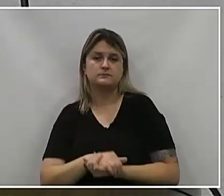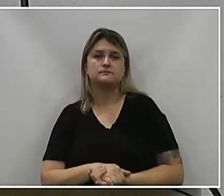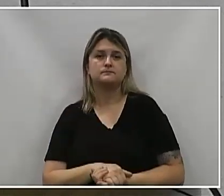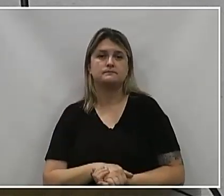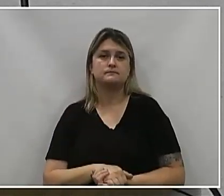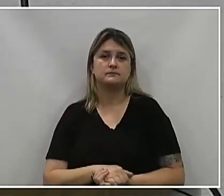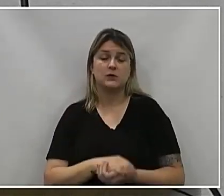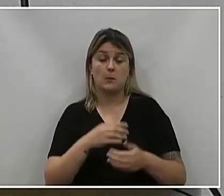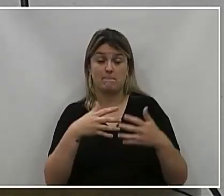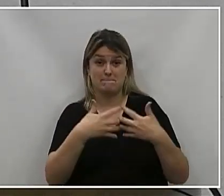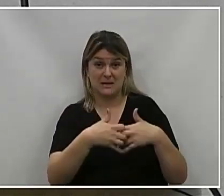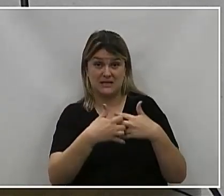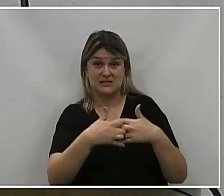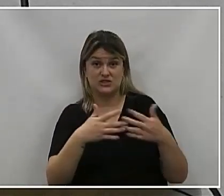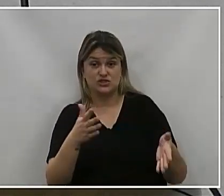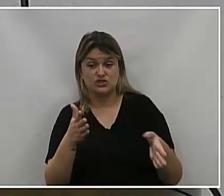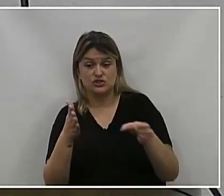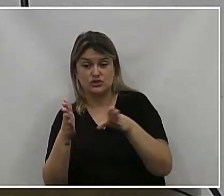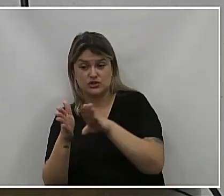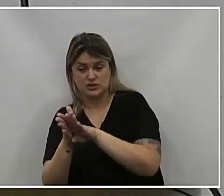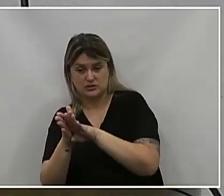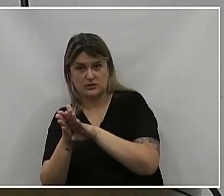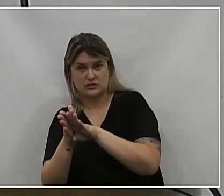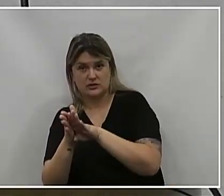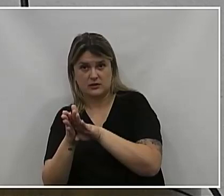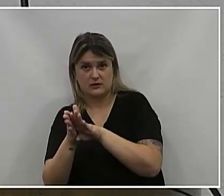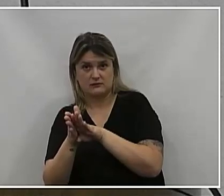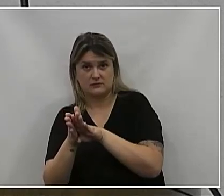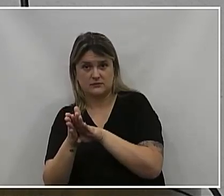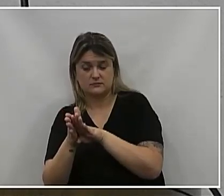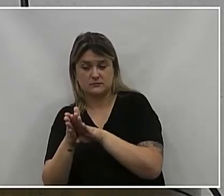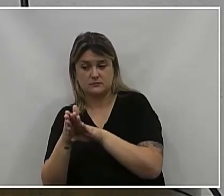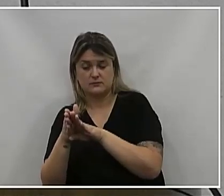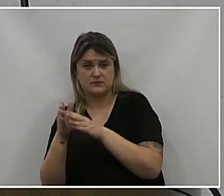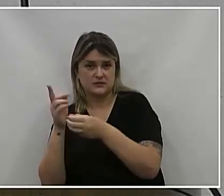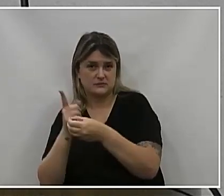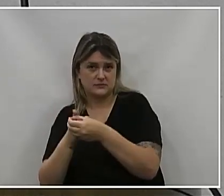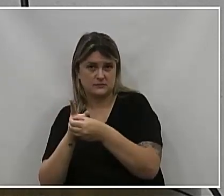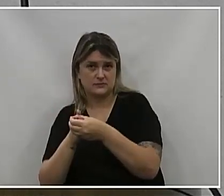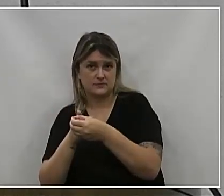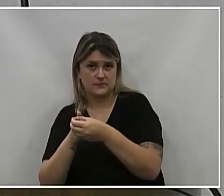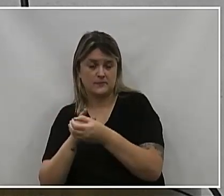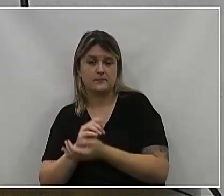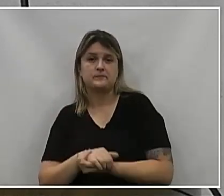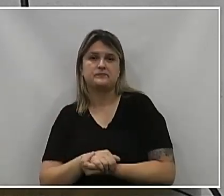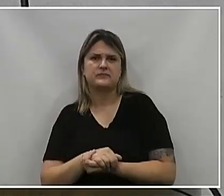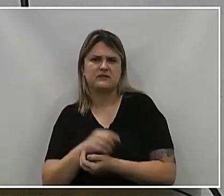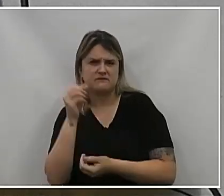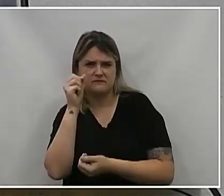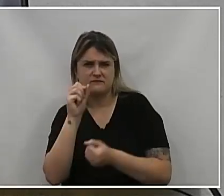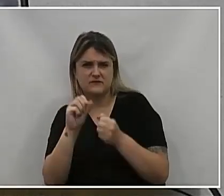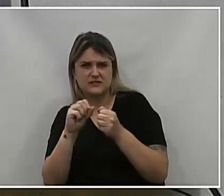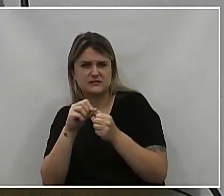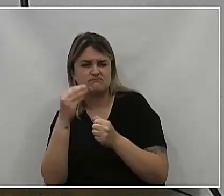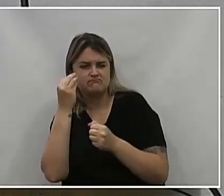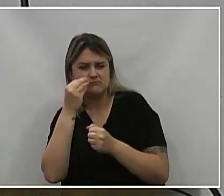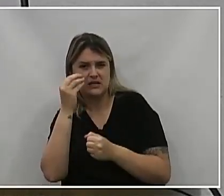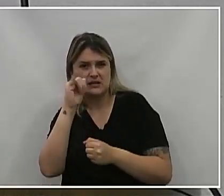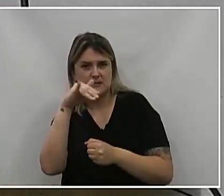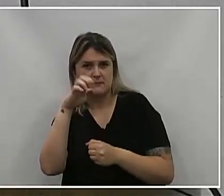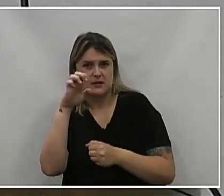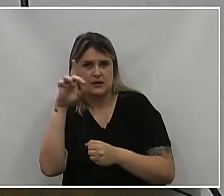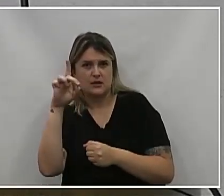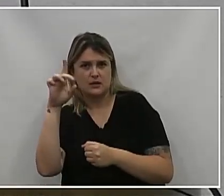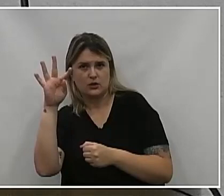o equipamento chegasse, né, em posse do município. O teste que é feito no Inmetro, ele é feito